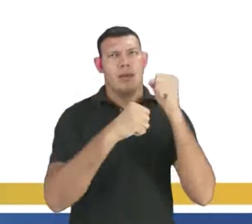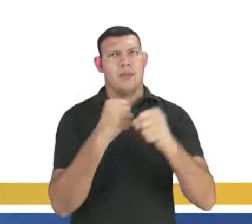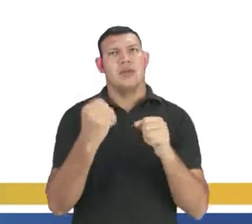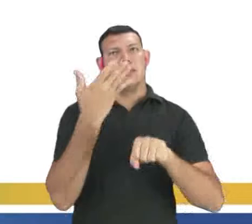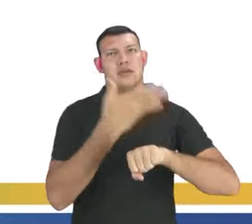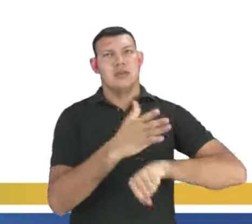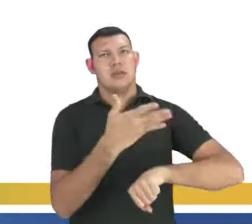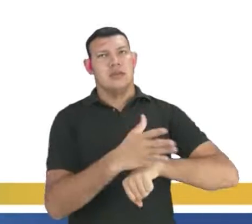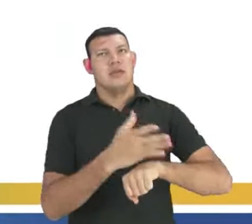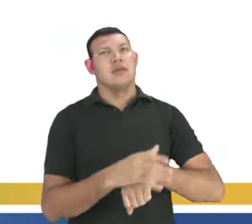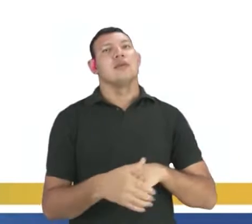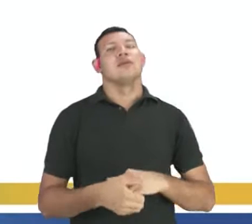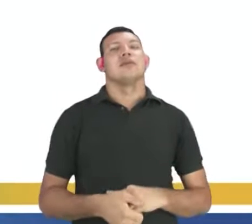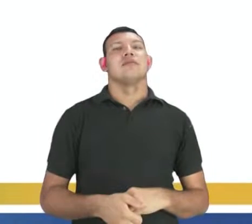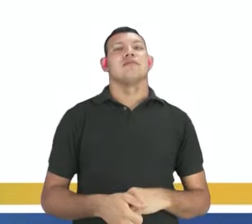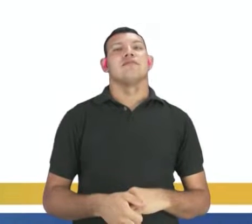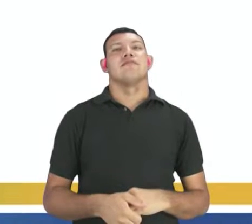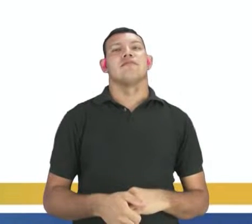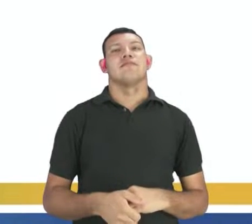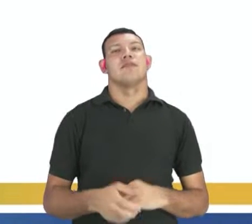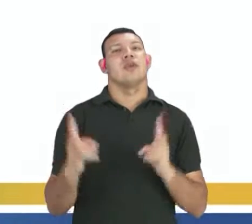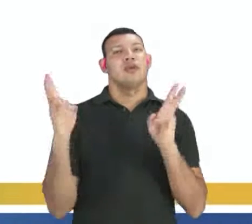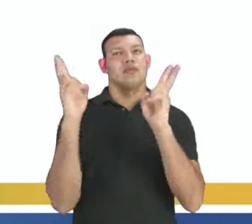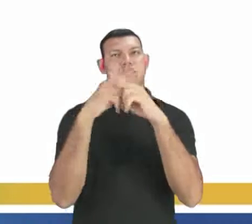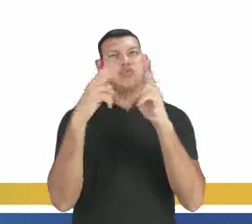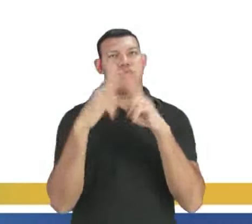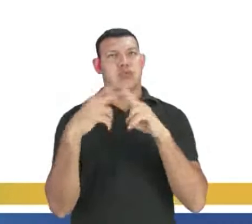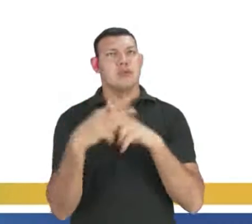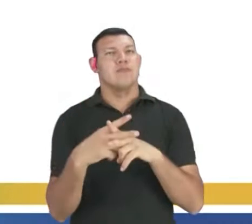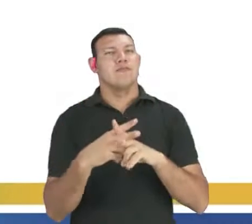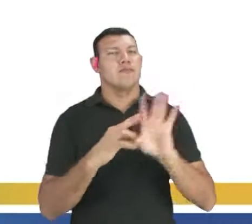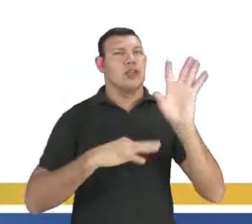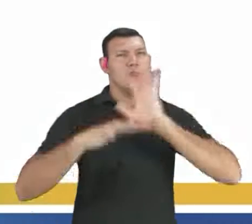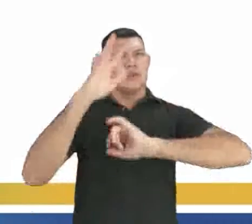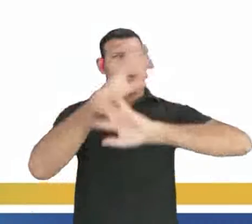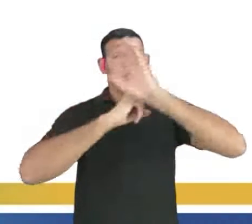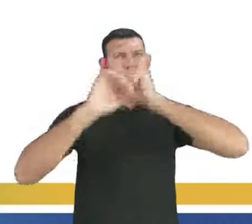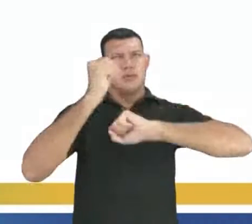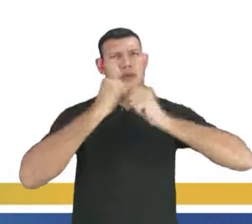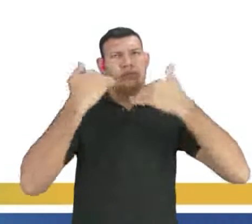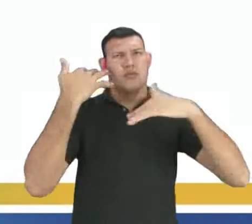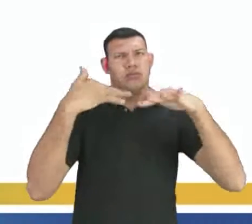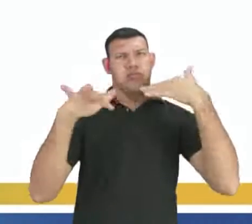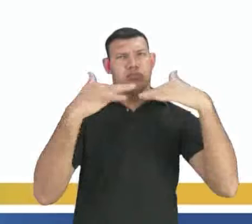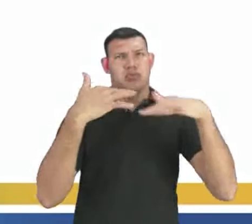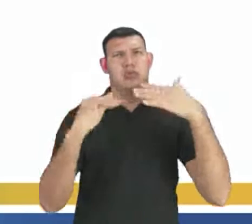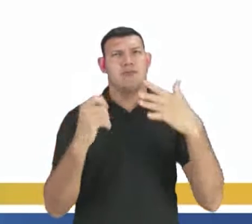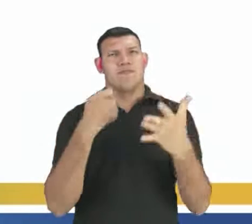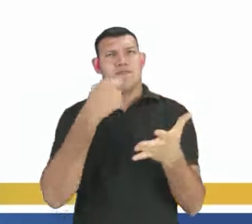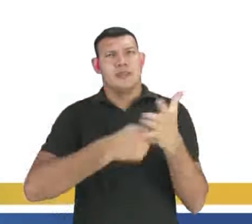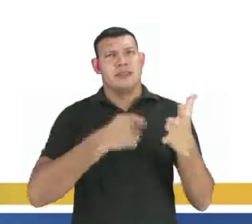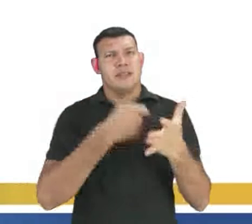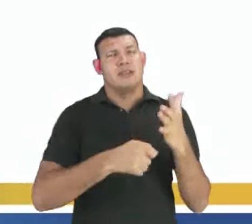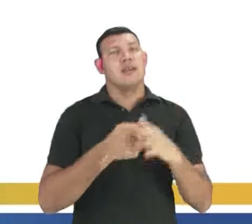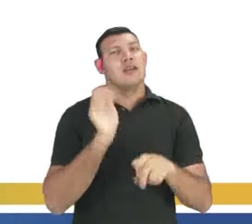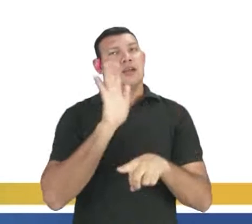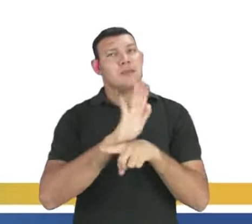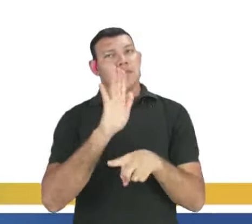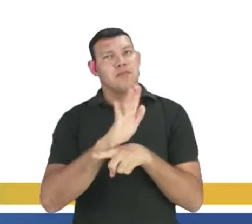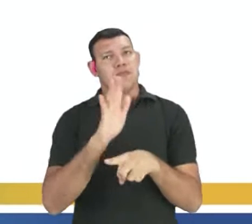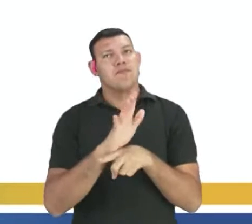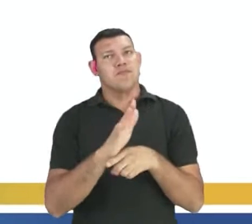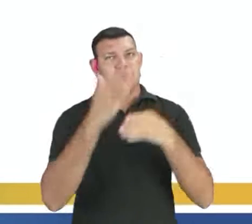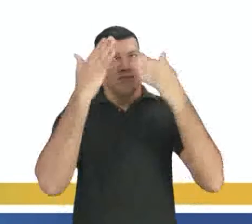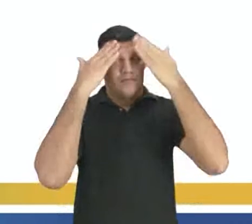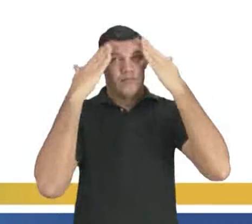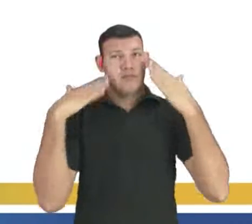combates. Nessa imensa gama de aprendizado, as ações motoras acabam exigindo a contribuição para um